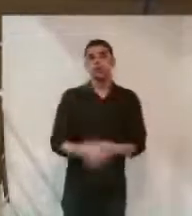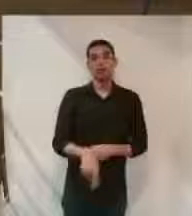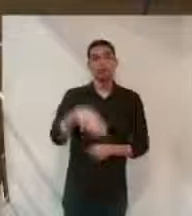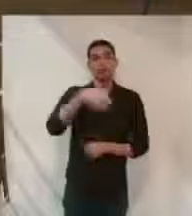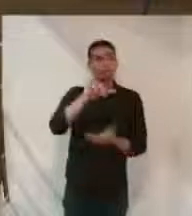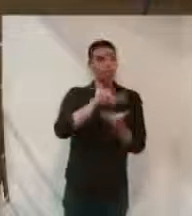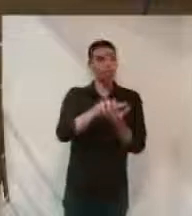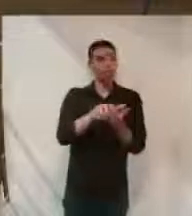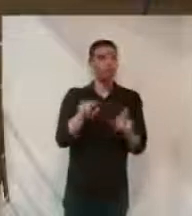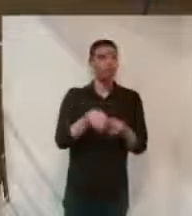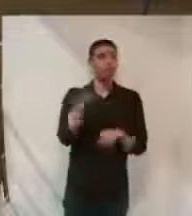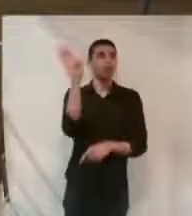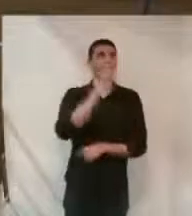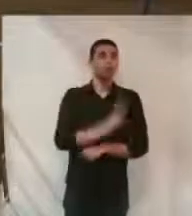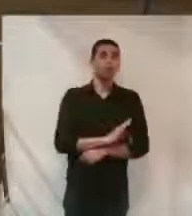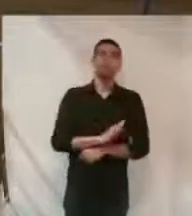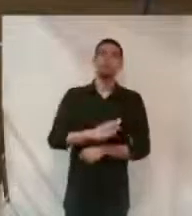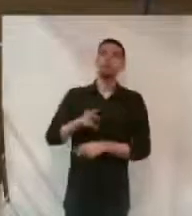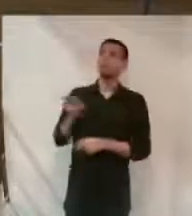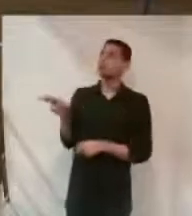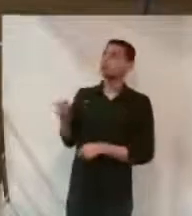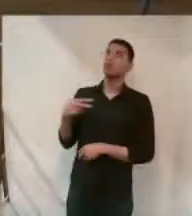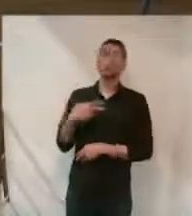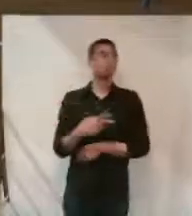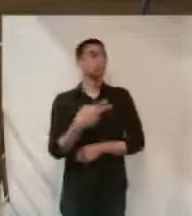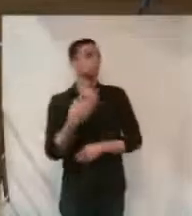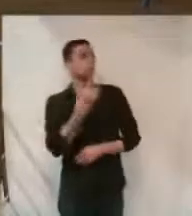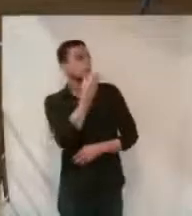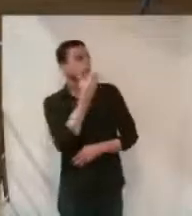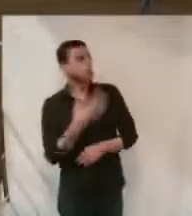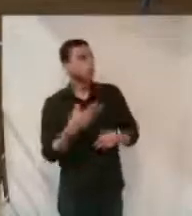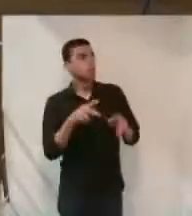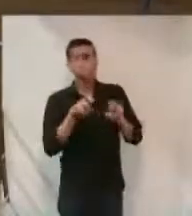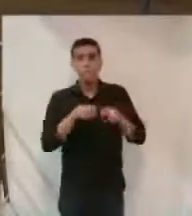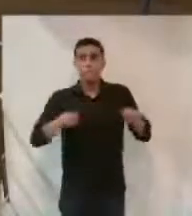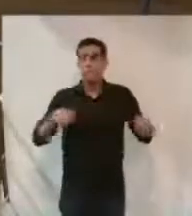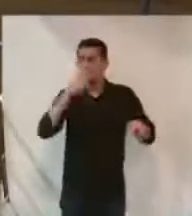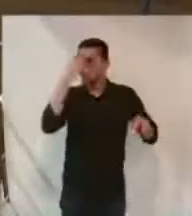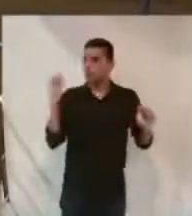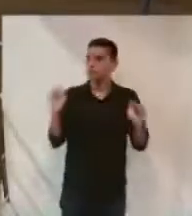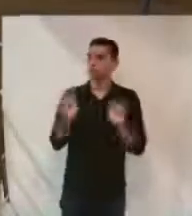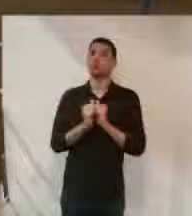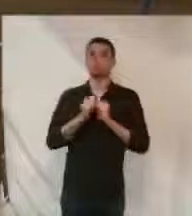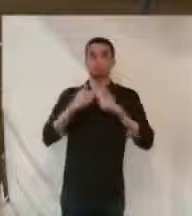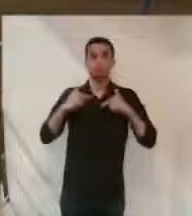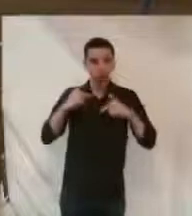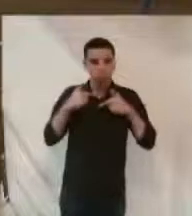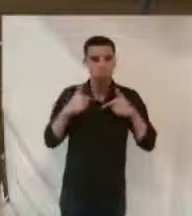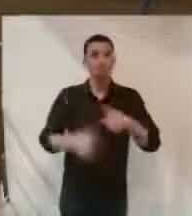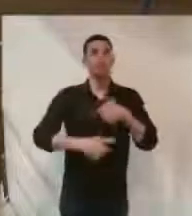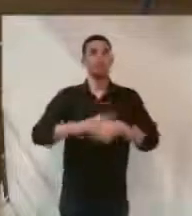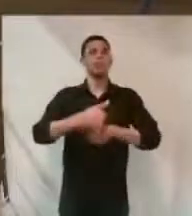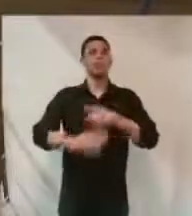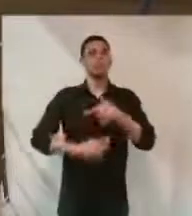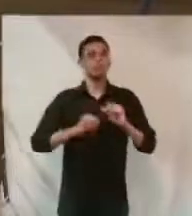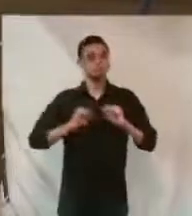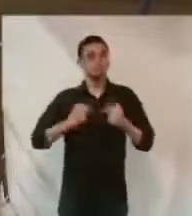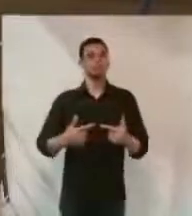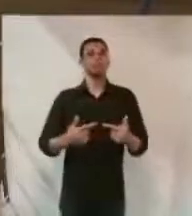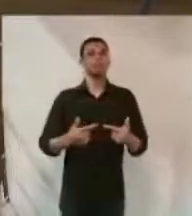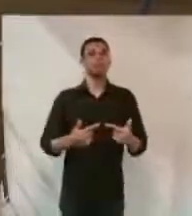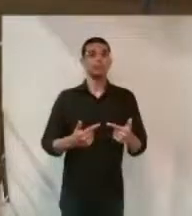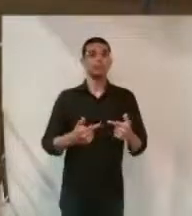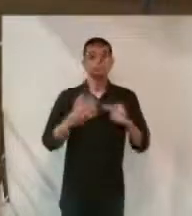Público, CPRH, Tribunal de Contas e a Secretaria do Meio Ambiente, junto com vocês todos. A guerra não é